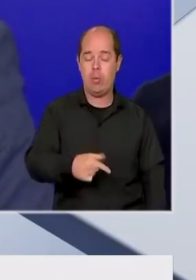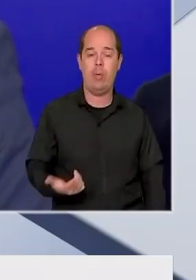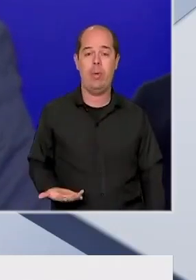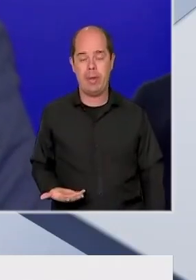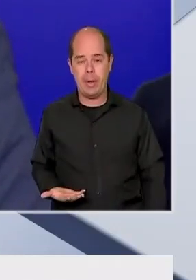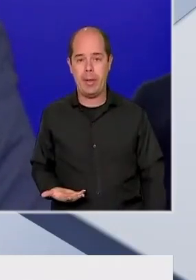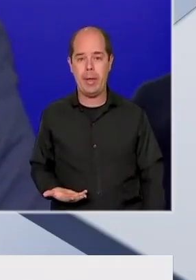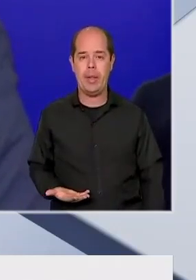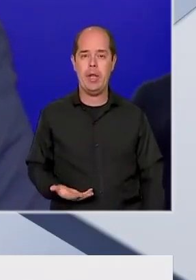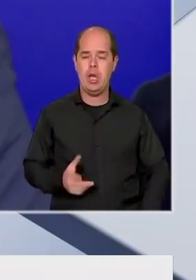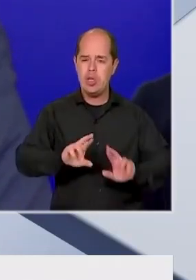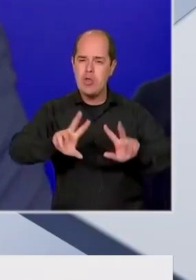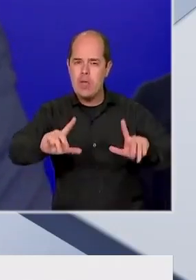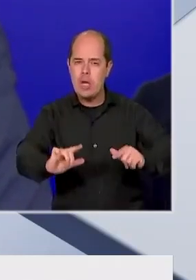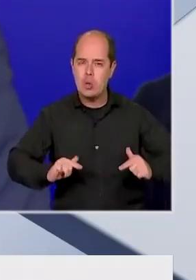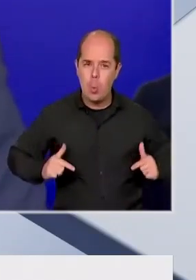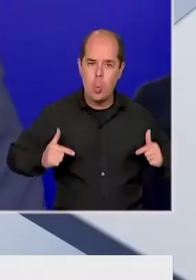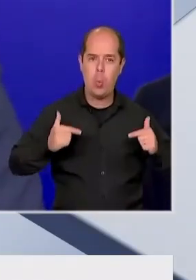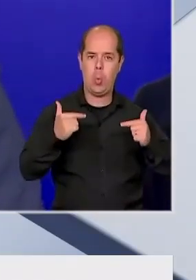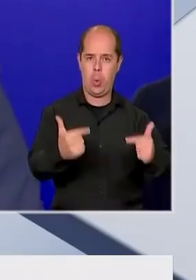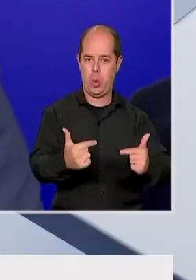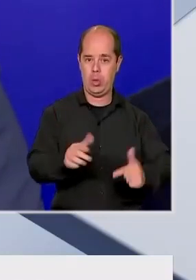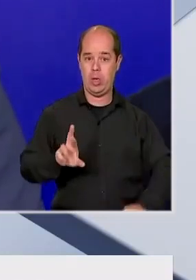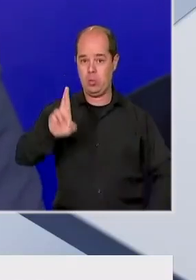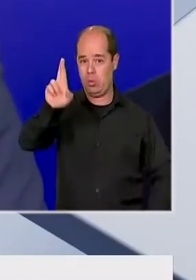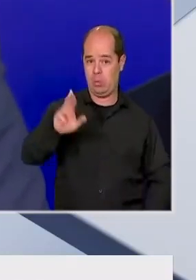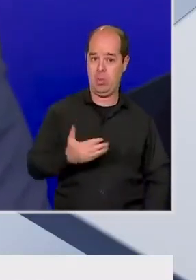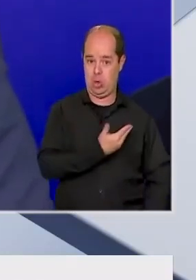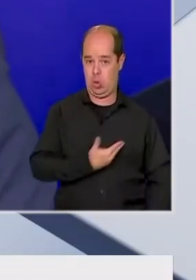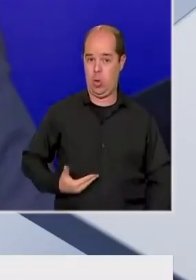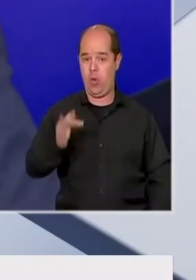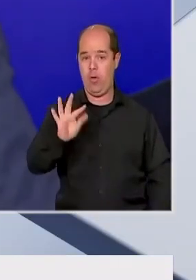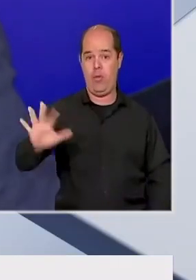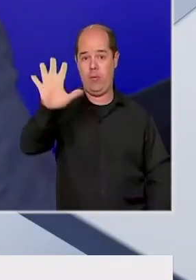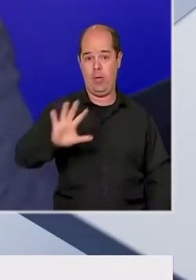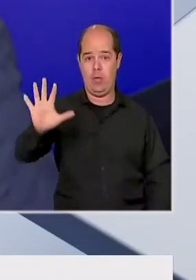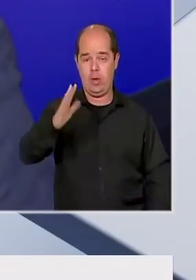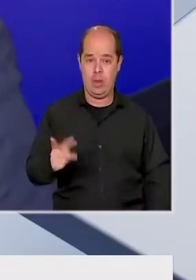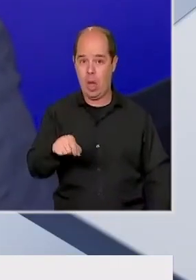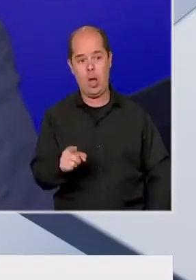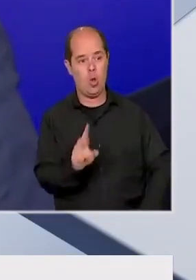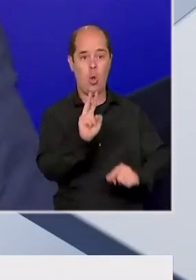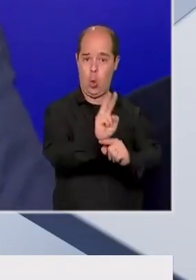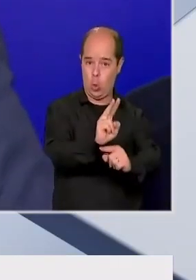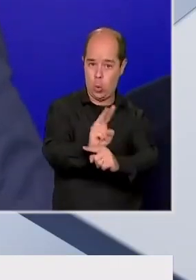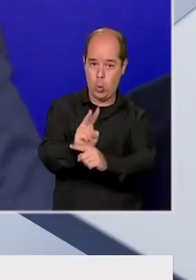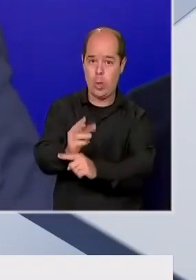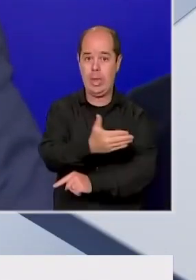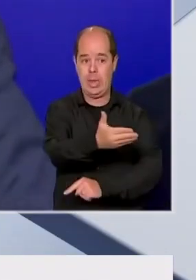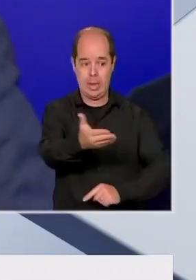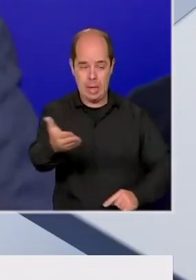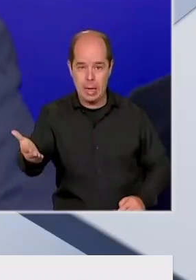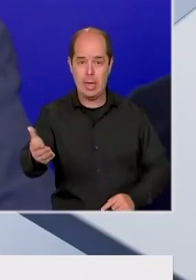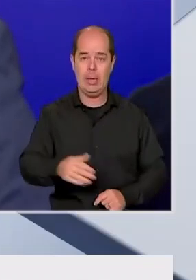das rotas aí para que o crime organizado lá do norte do país usa para tráfico de madeira de minerais de